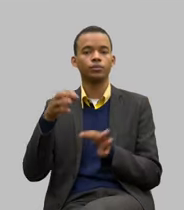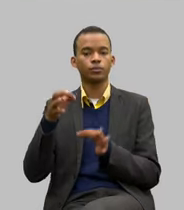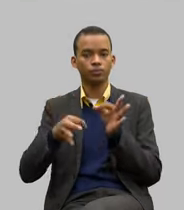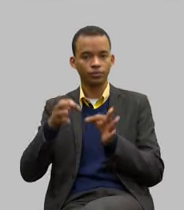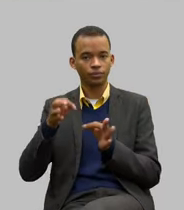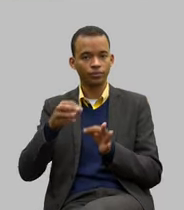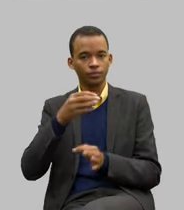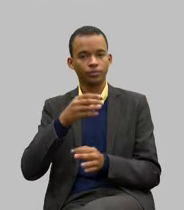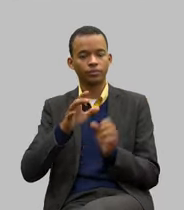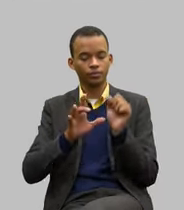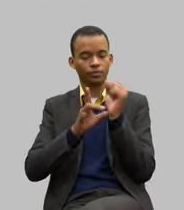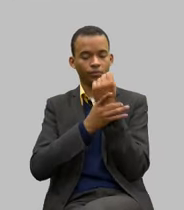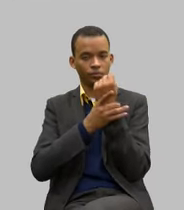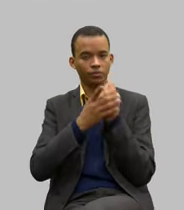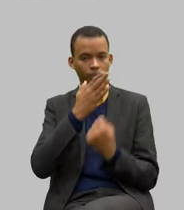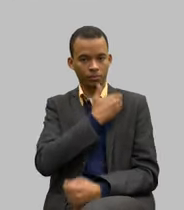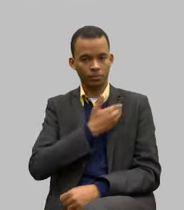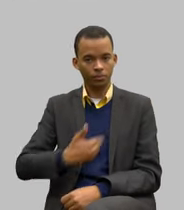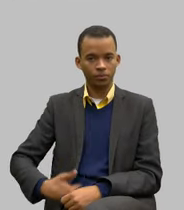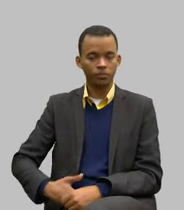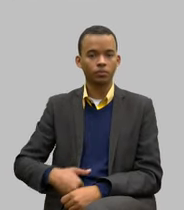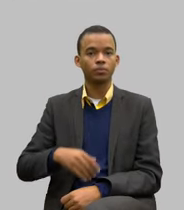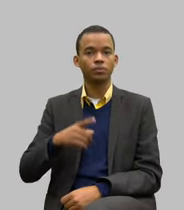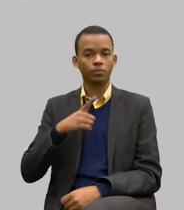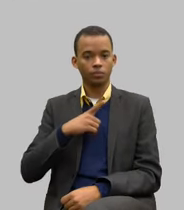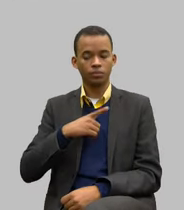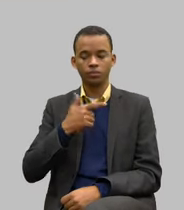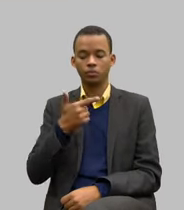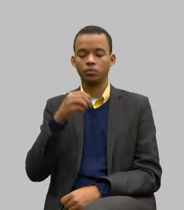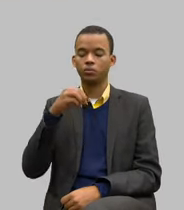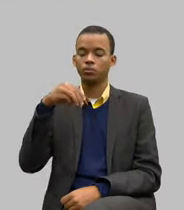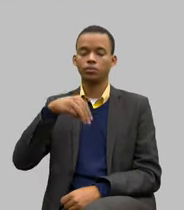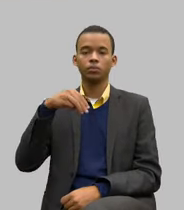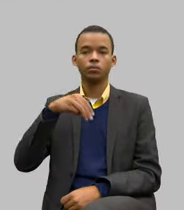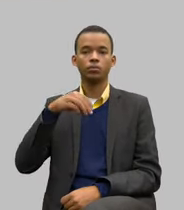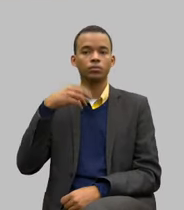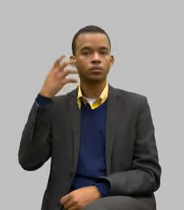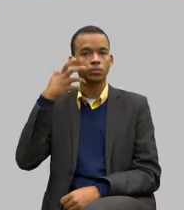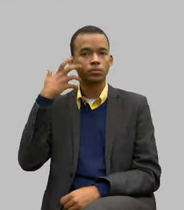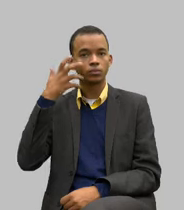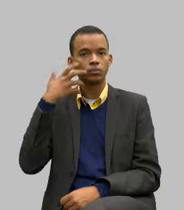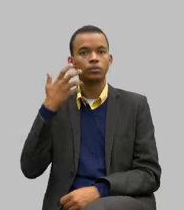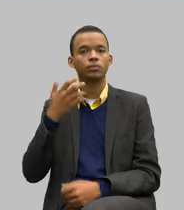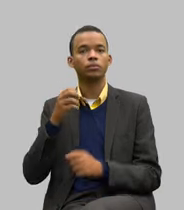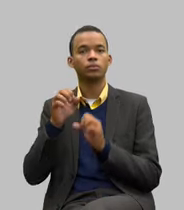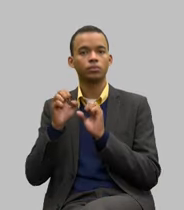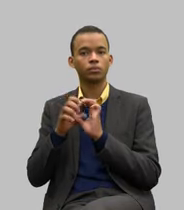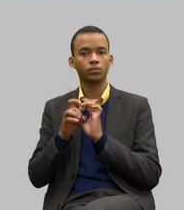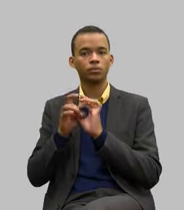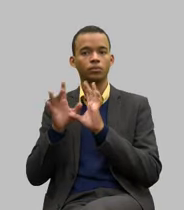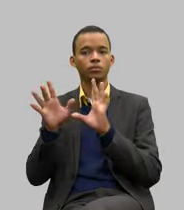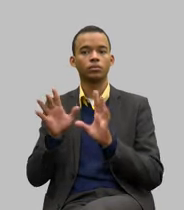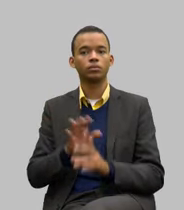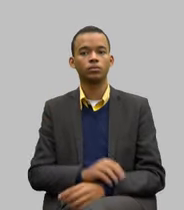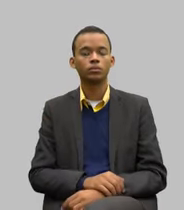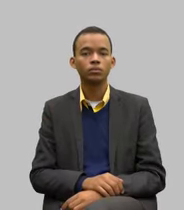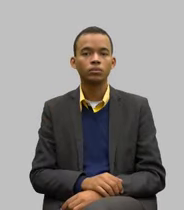momento disporá inicialmente de 20 minutos secretário o senhor tem a palavra fique à vontade